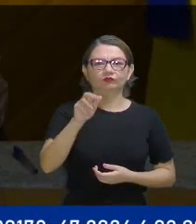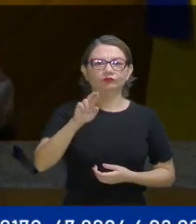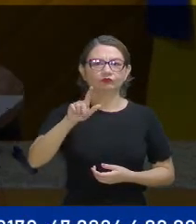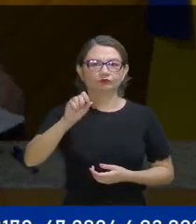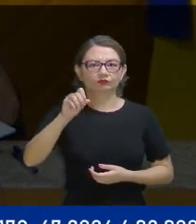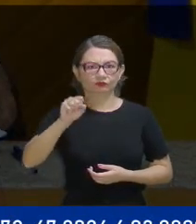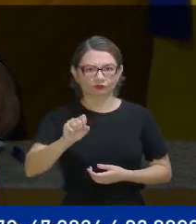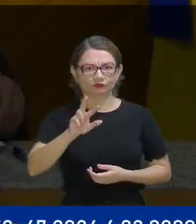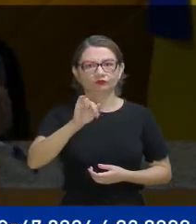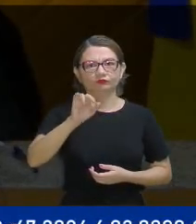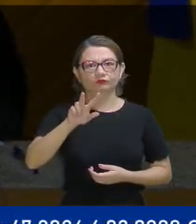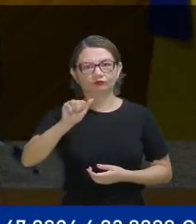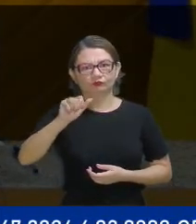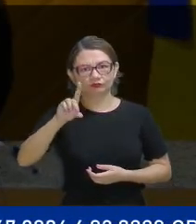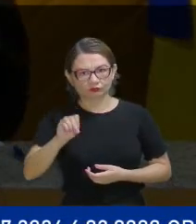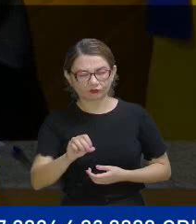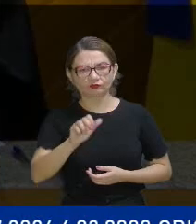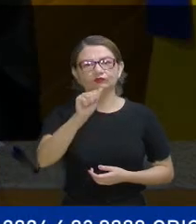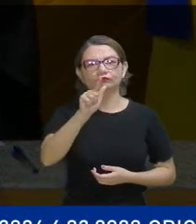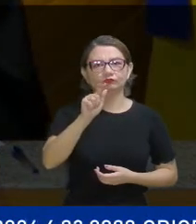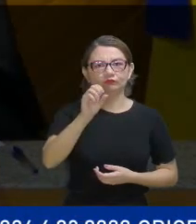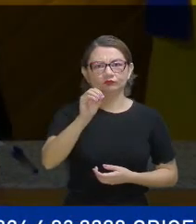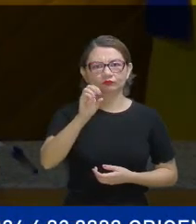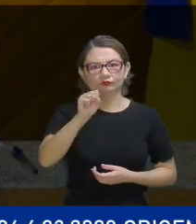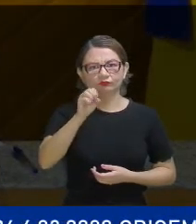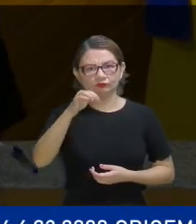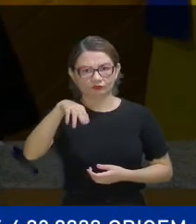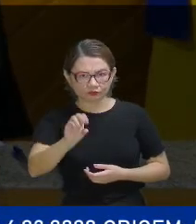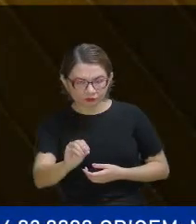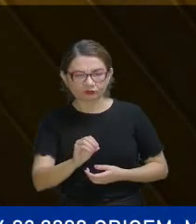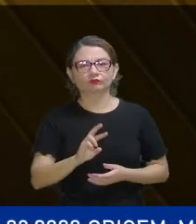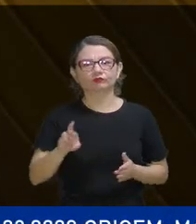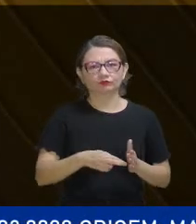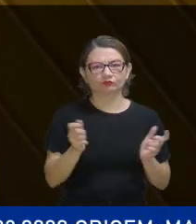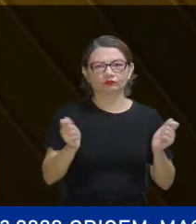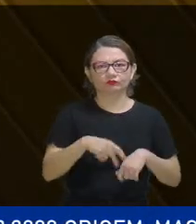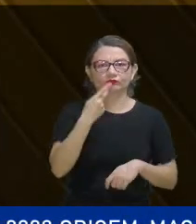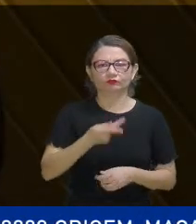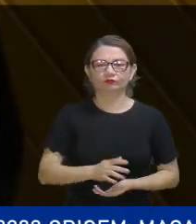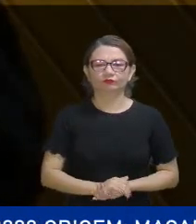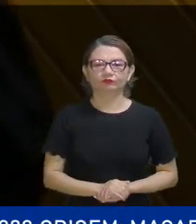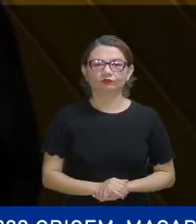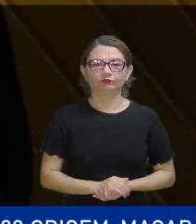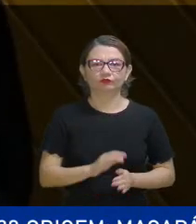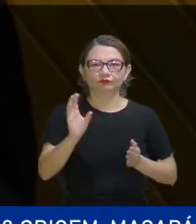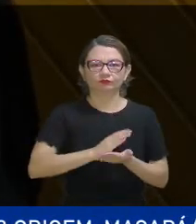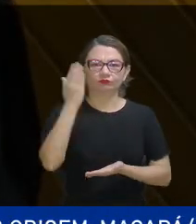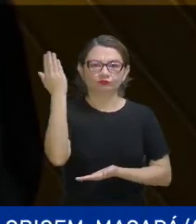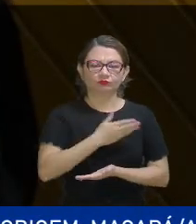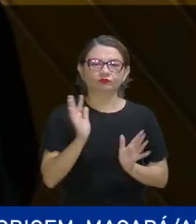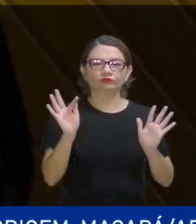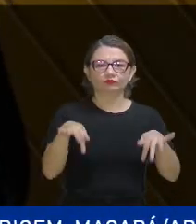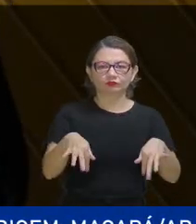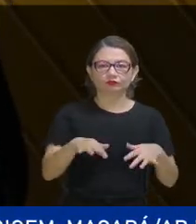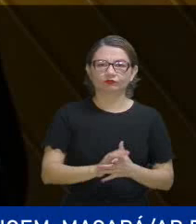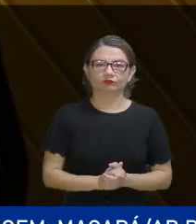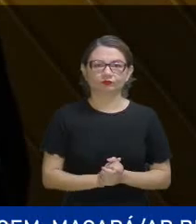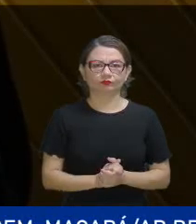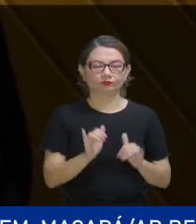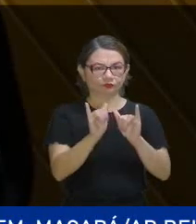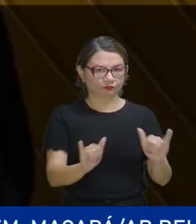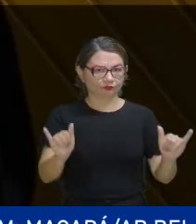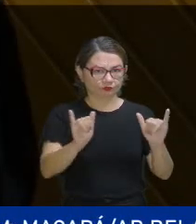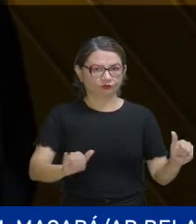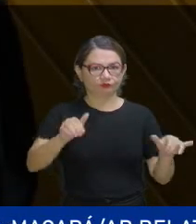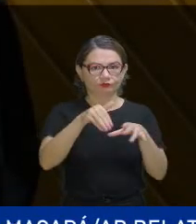Fernando, Ivaldo Valente e Agostinho Silvério. O relator está com a palavra. Trata-se da prestação de contas final de